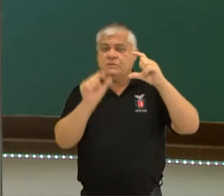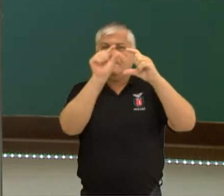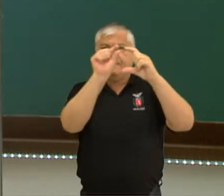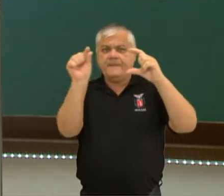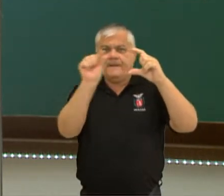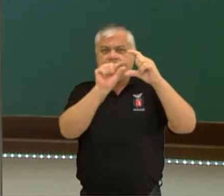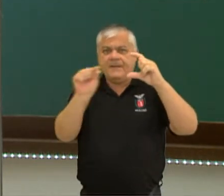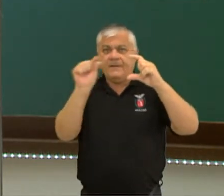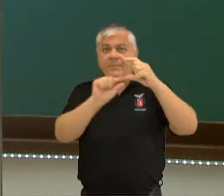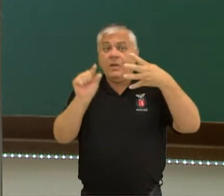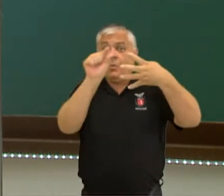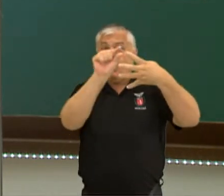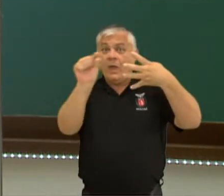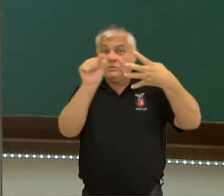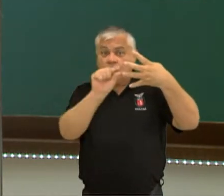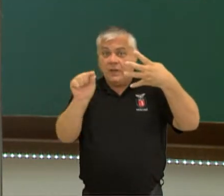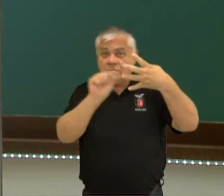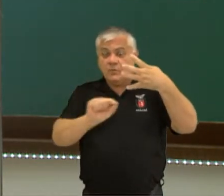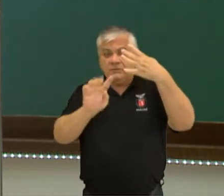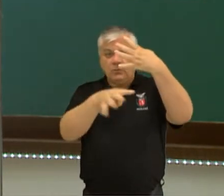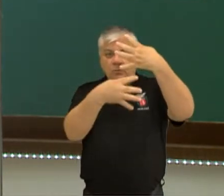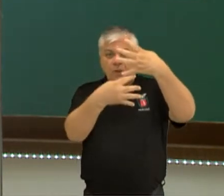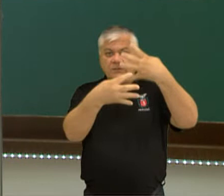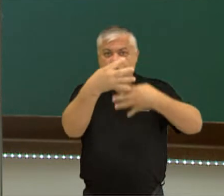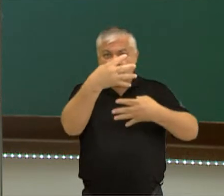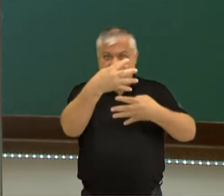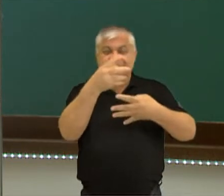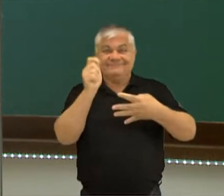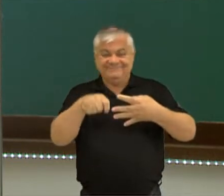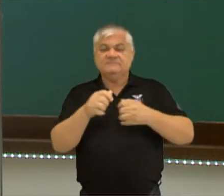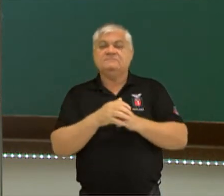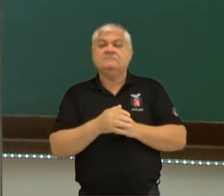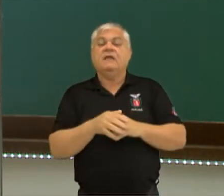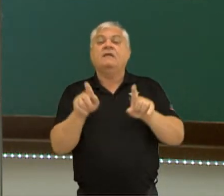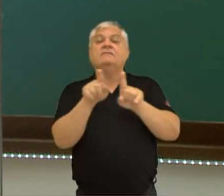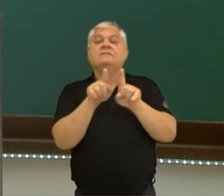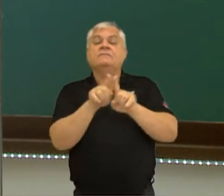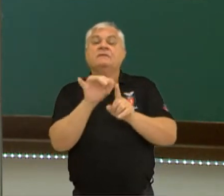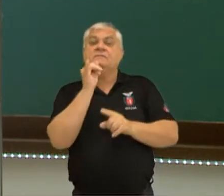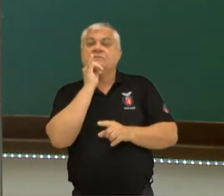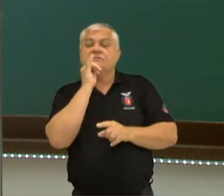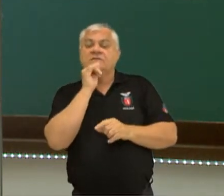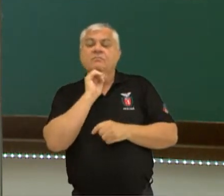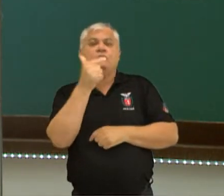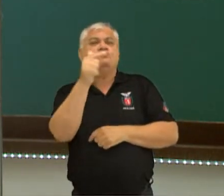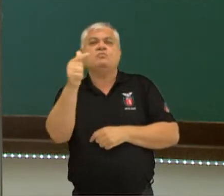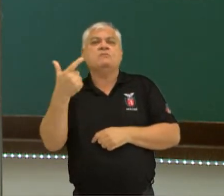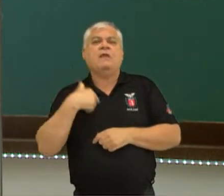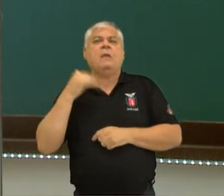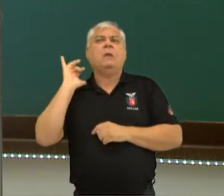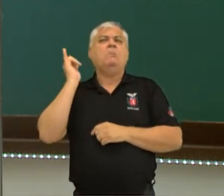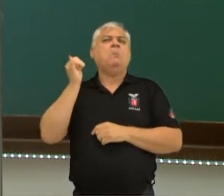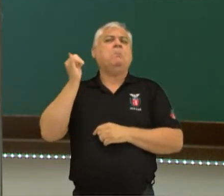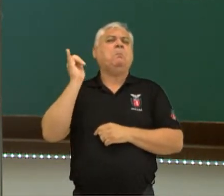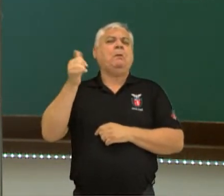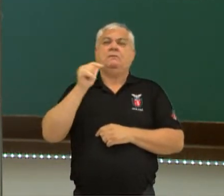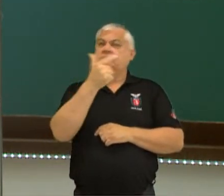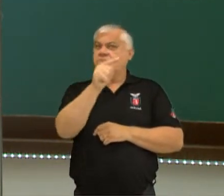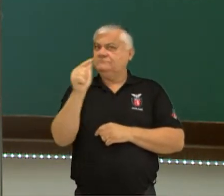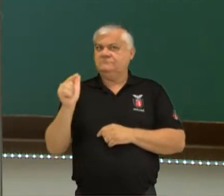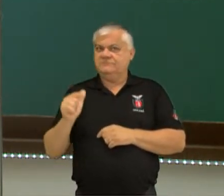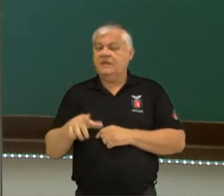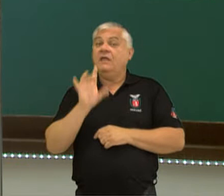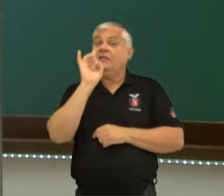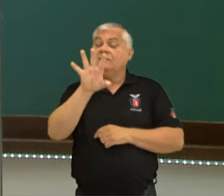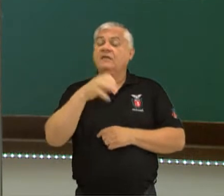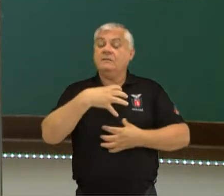estrofes, ou o poema tem uma única estrofe. Ainda, nós não temos narrador em um poema, e sim